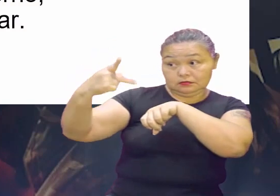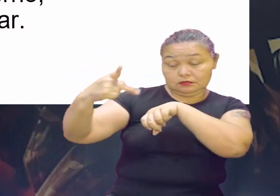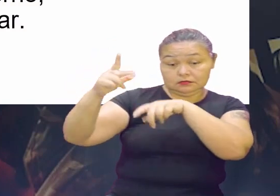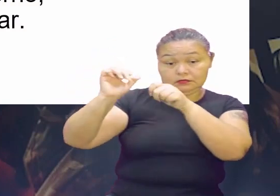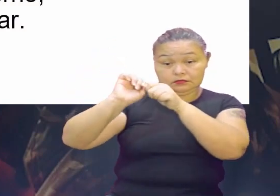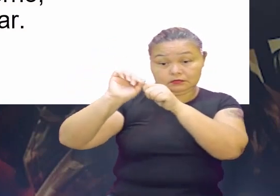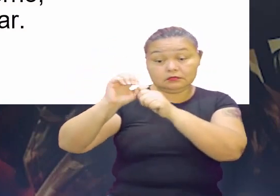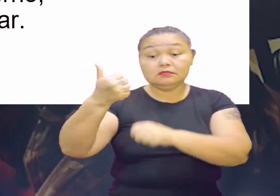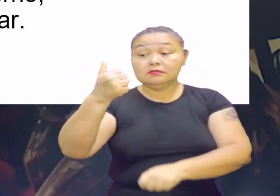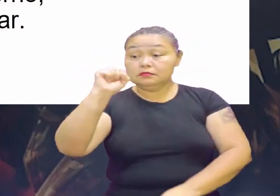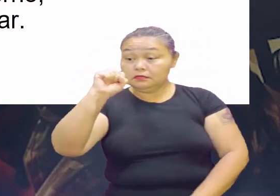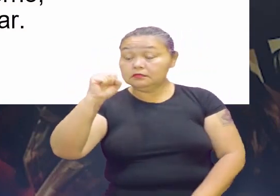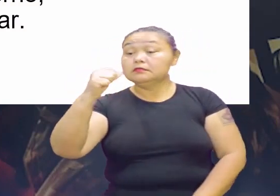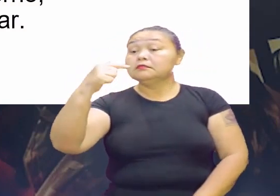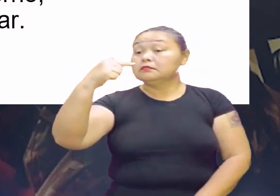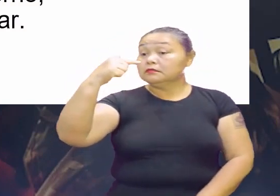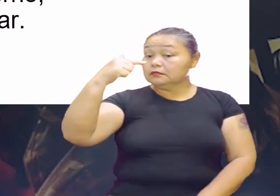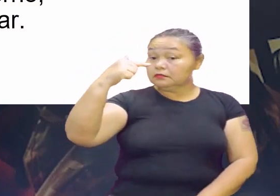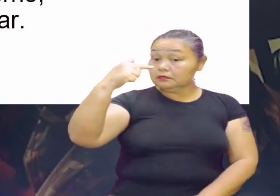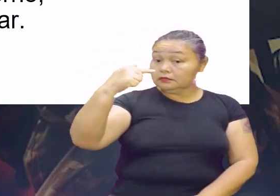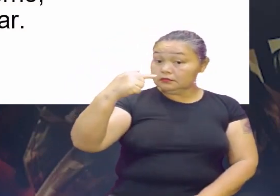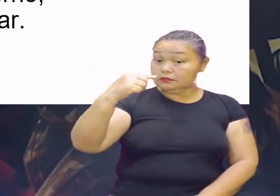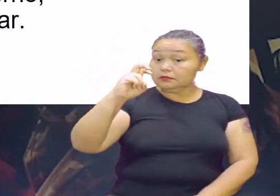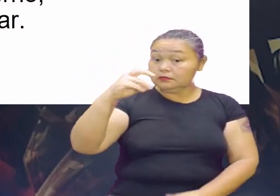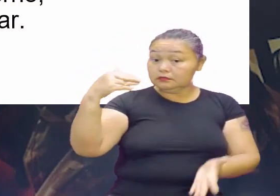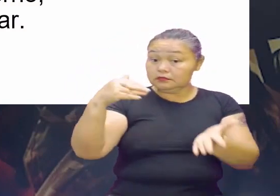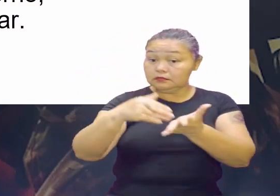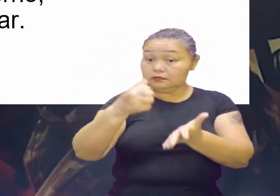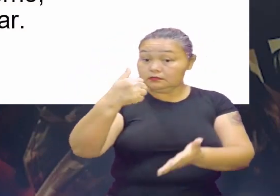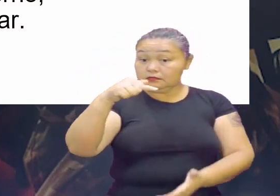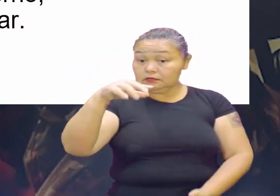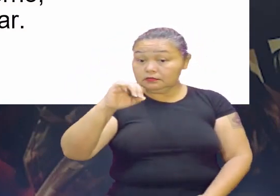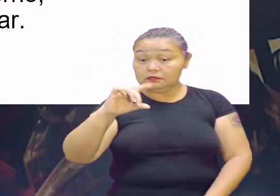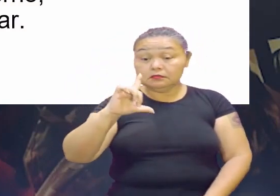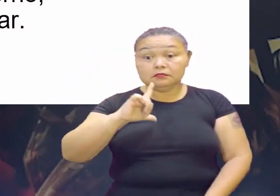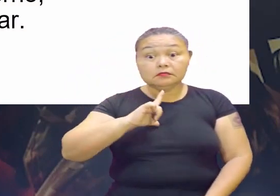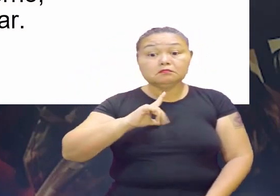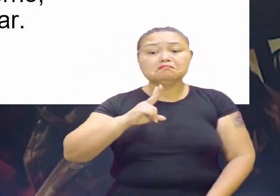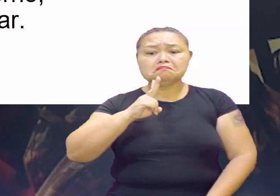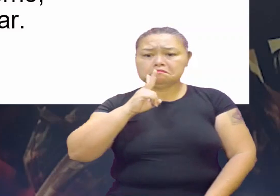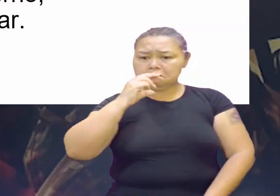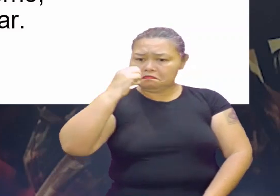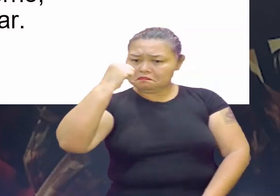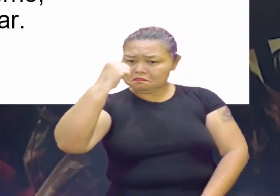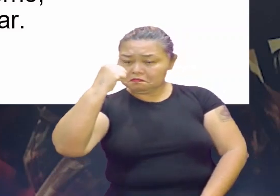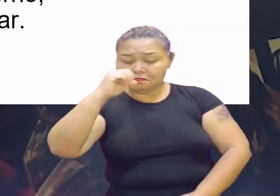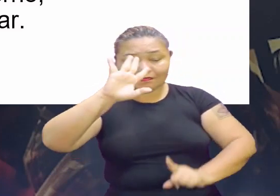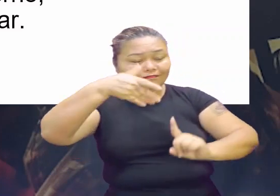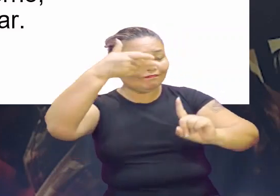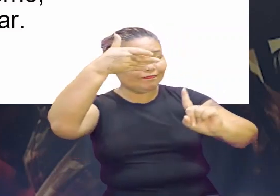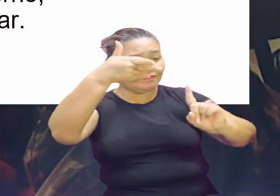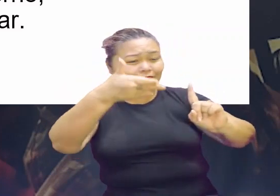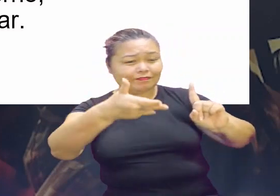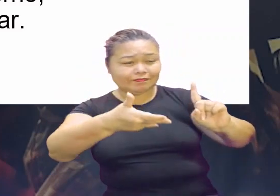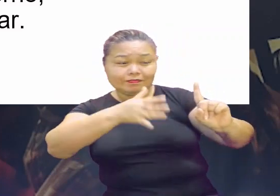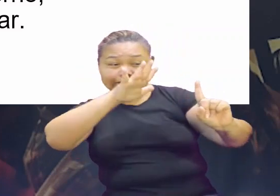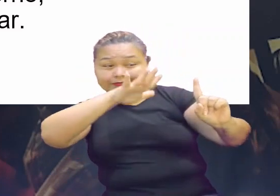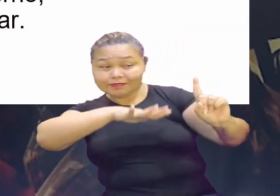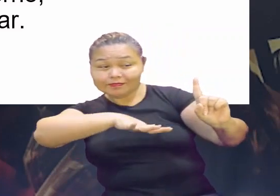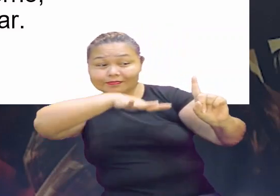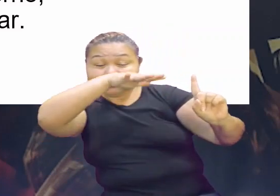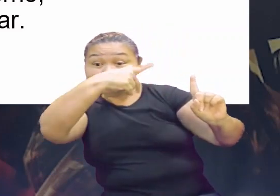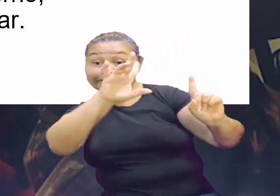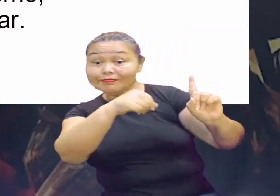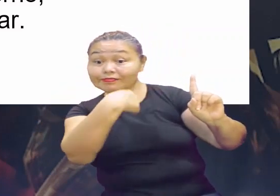a 1870, quando eles voltaram de lá, eles voltaram com poder e prestígio. Eles queriam ter esse poder e